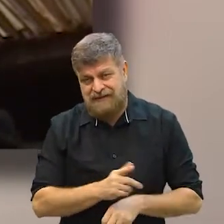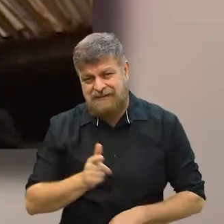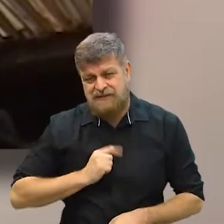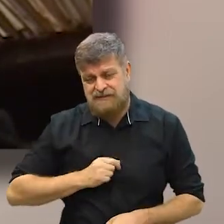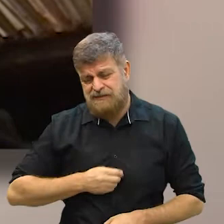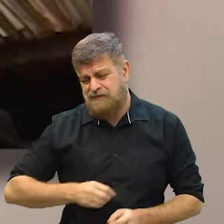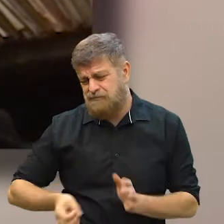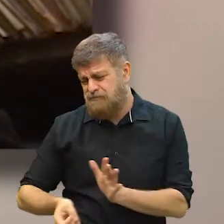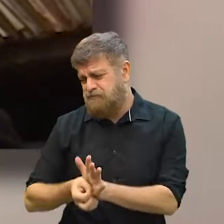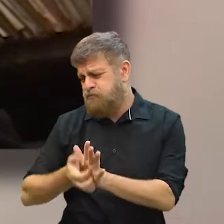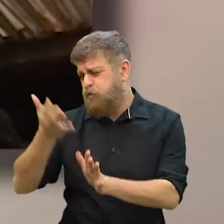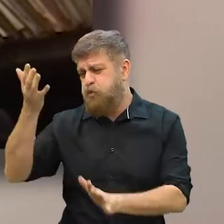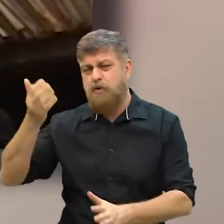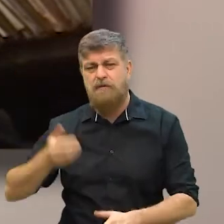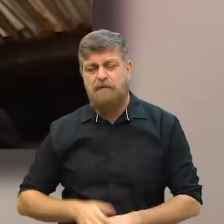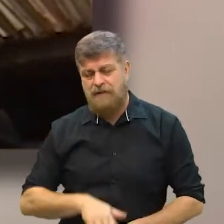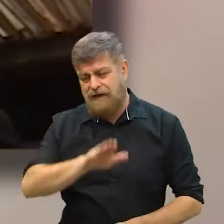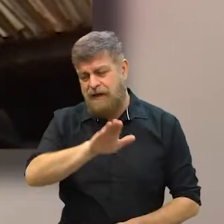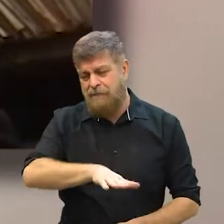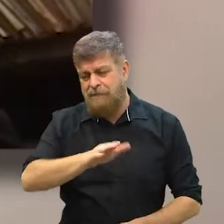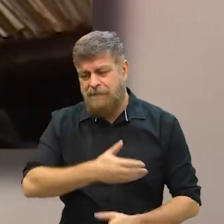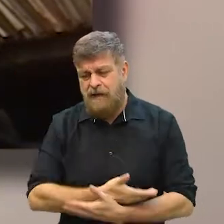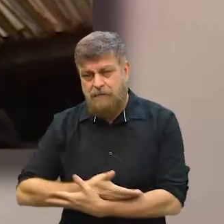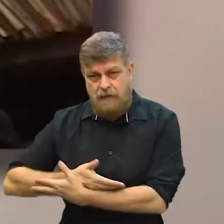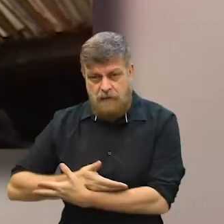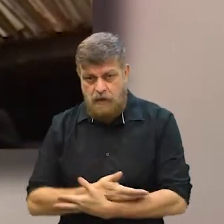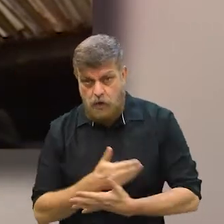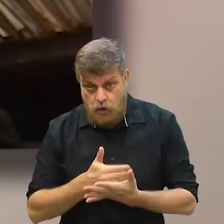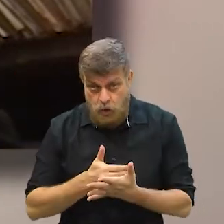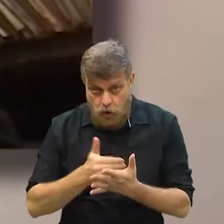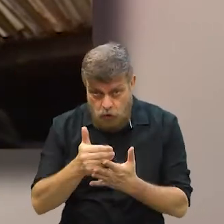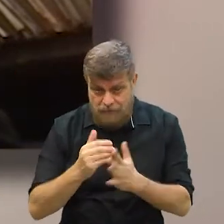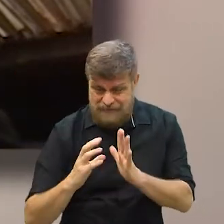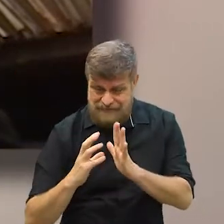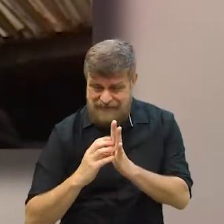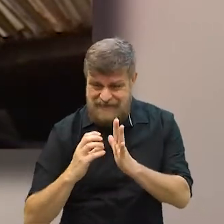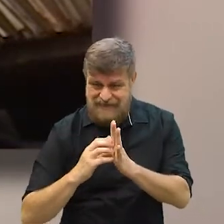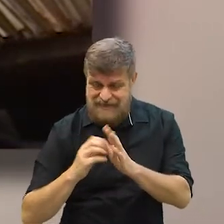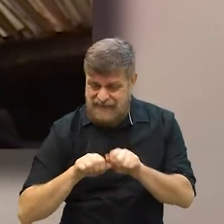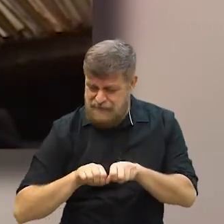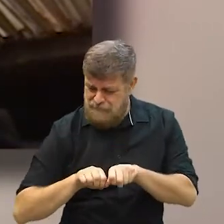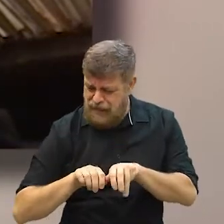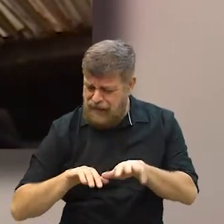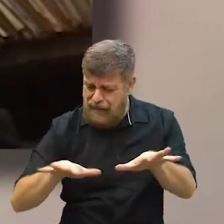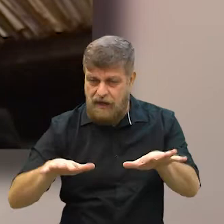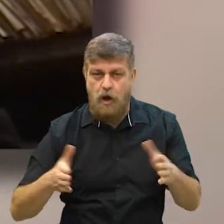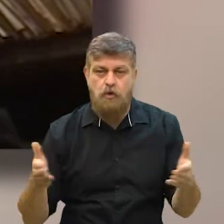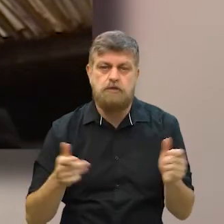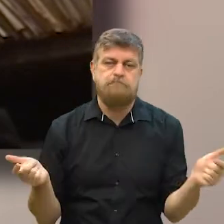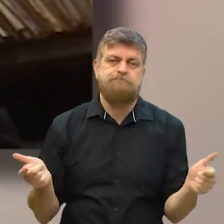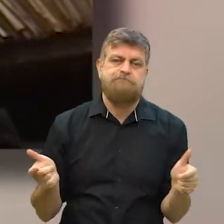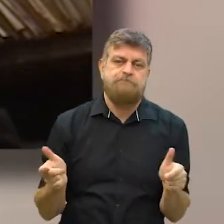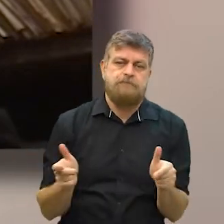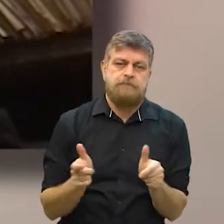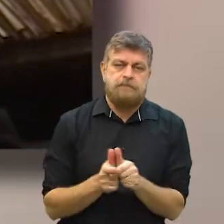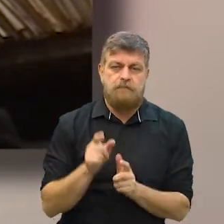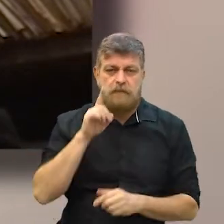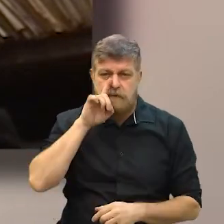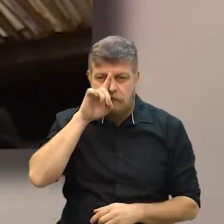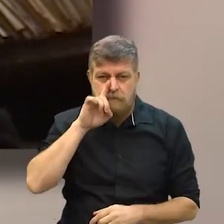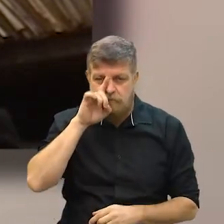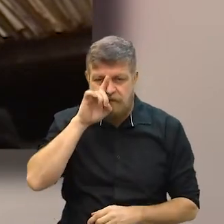tínhamos milhares de crianças no início da doença, e hoje é um